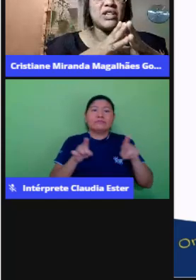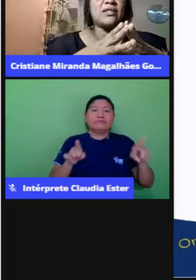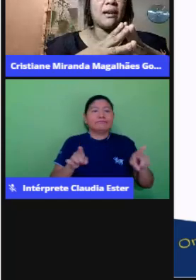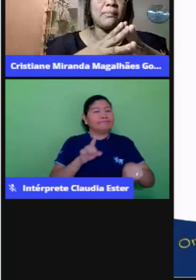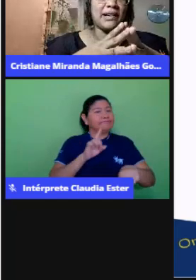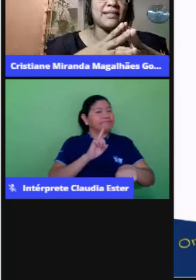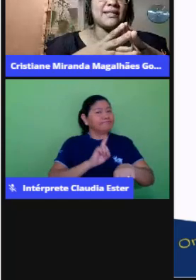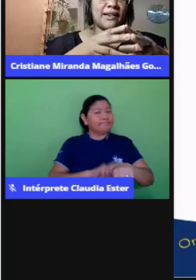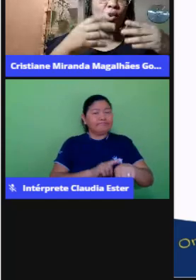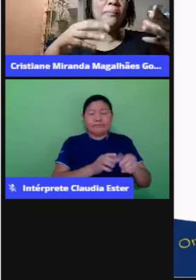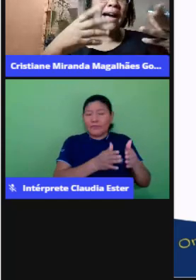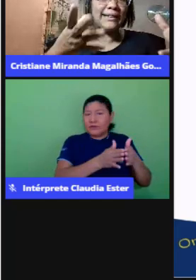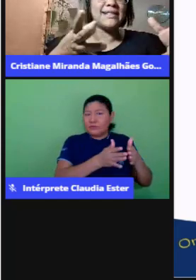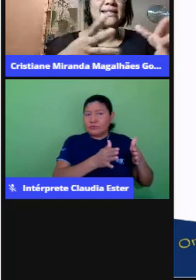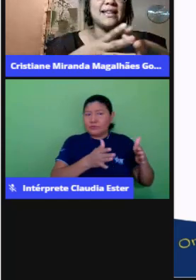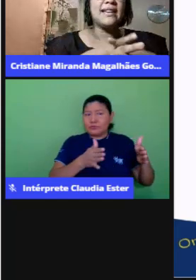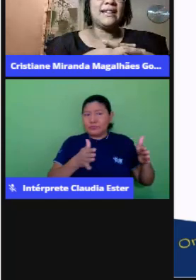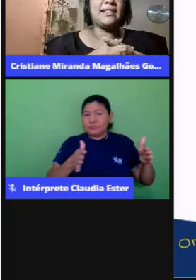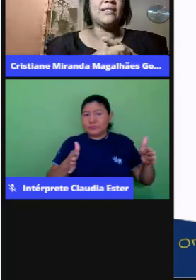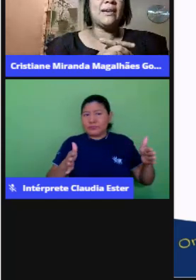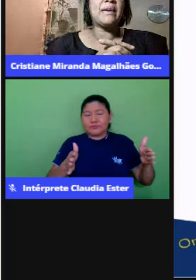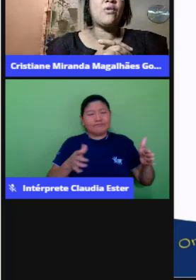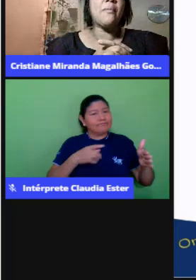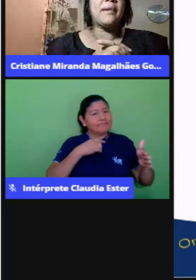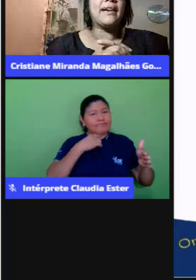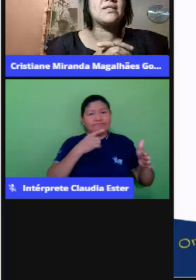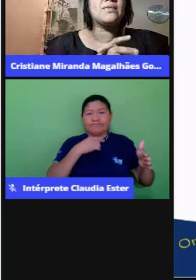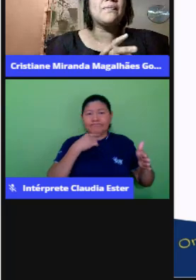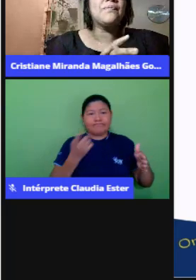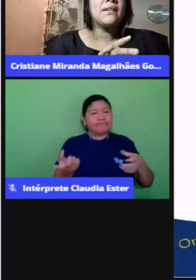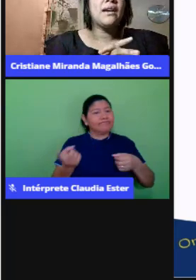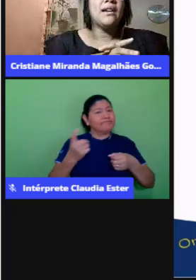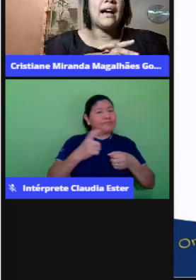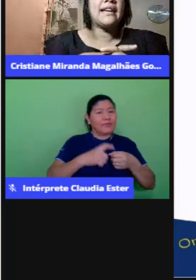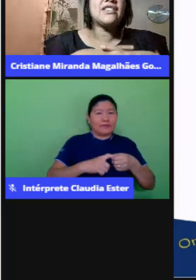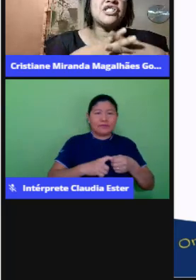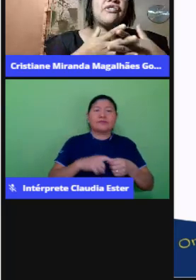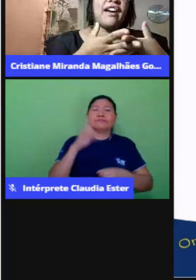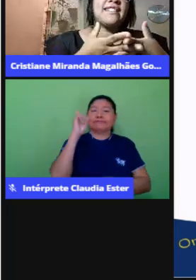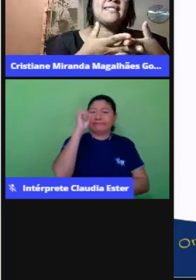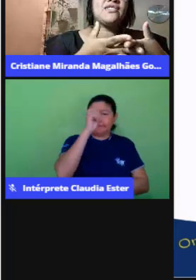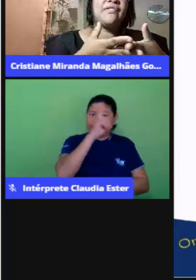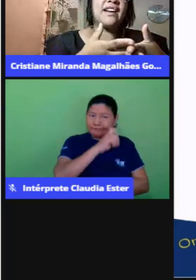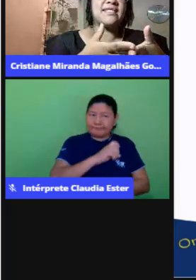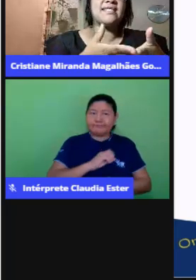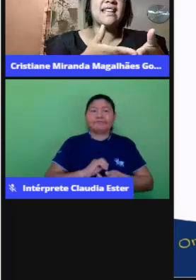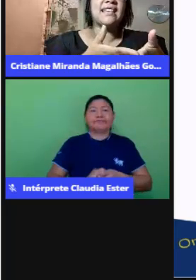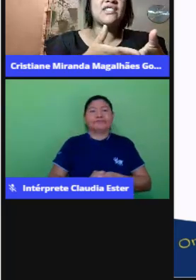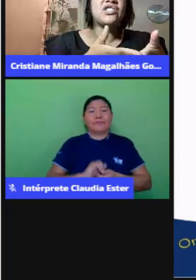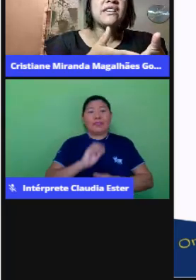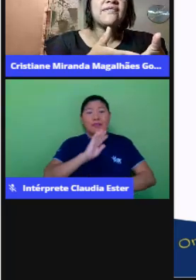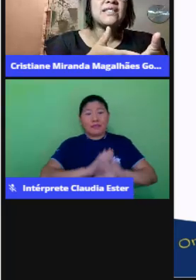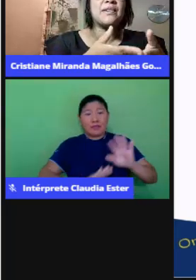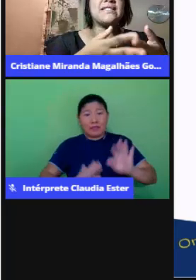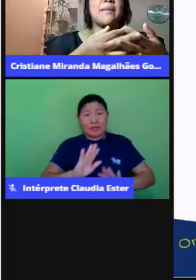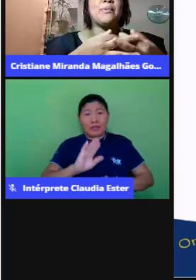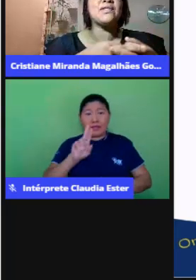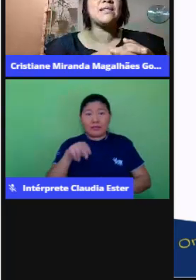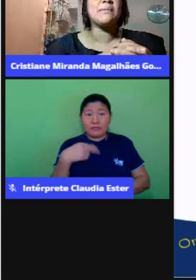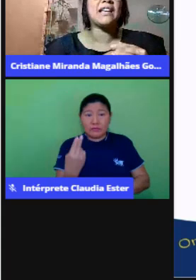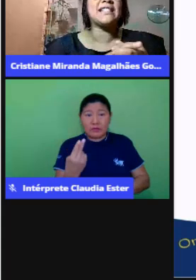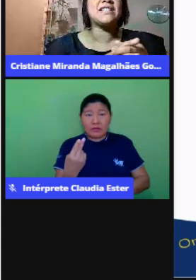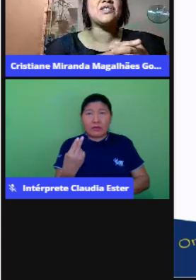nos permite tamanhas retomadas. Então, é bem complexo. Aí a gente faz diversas tentativas